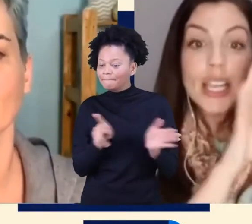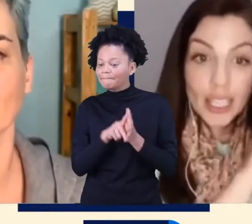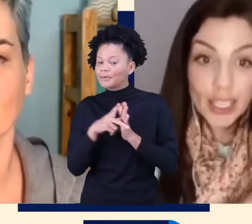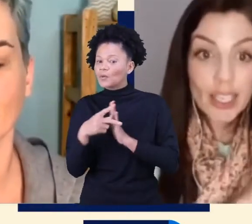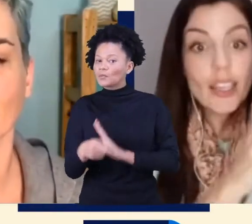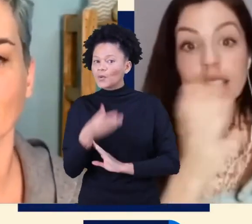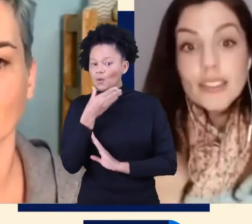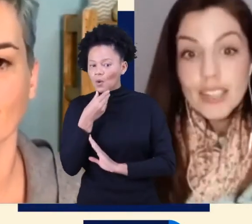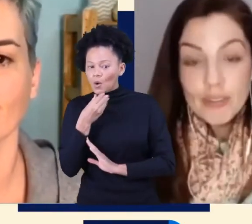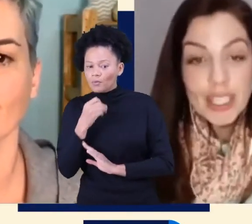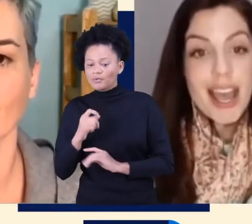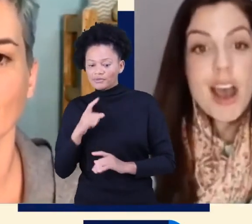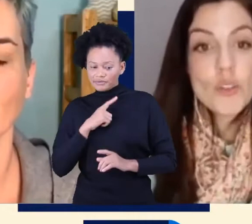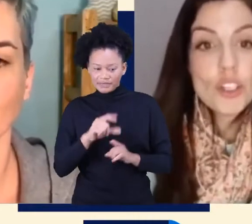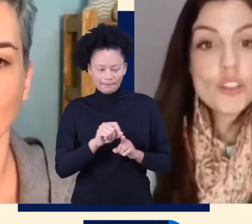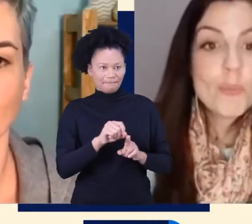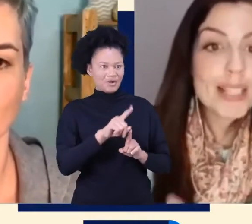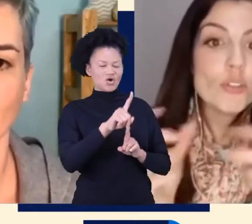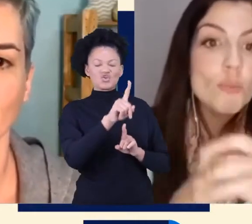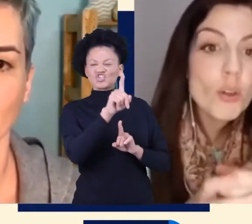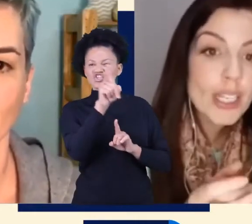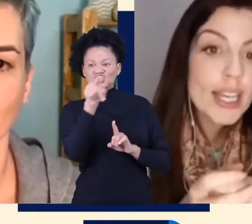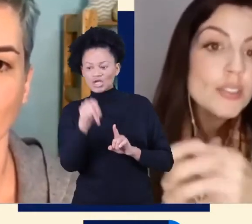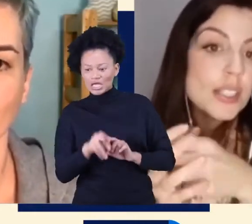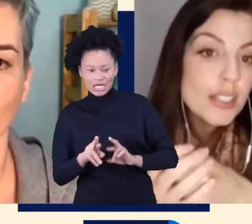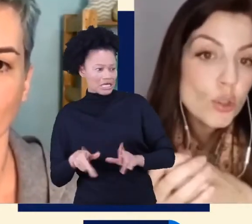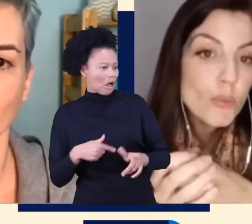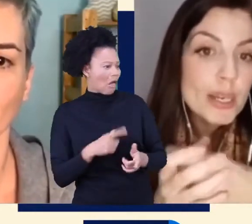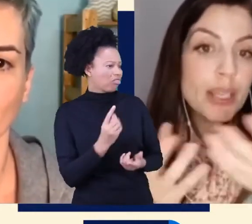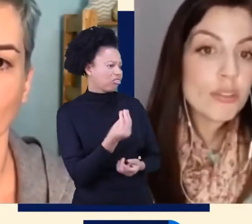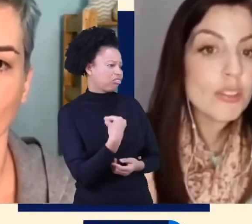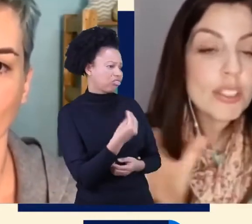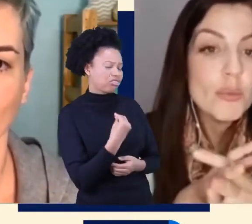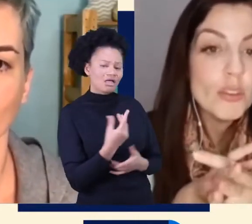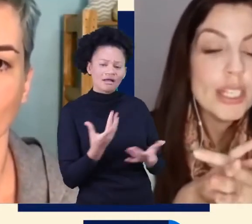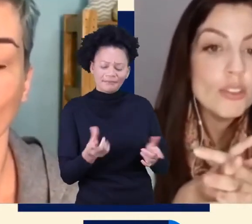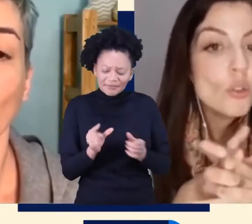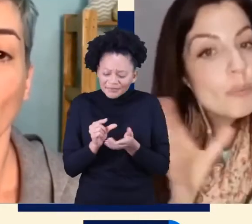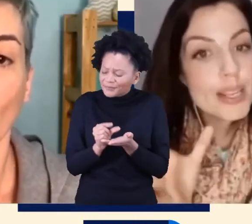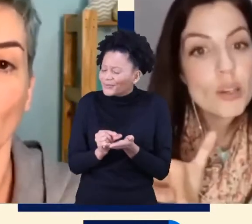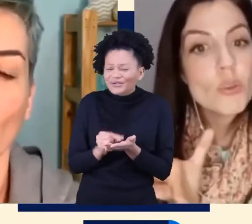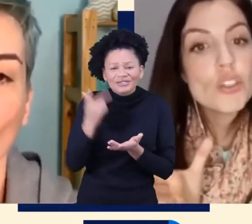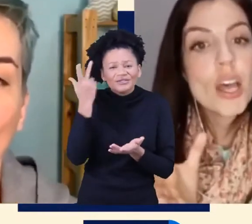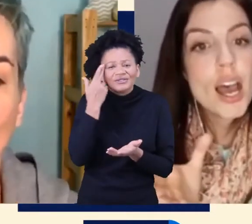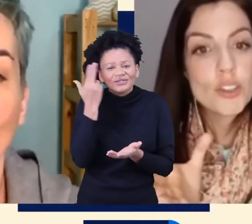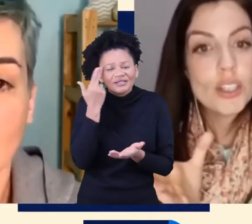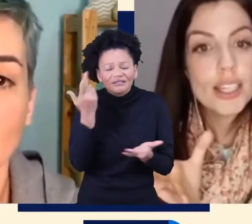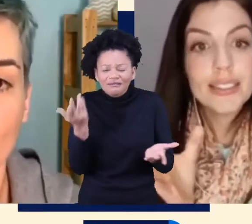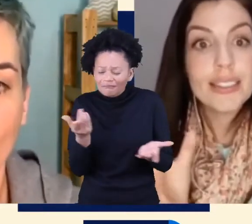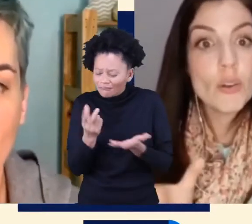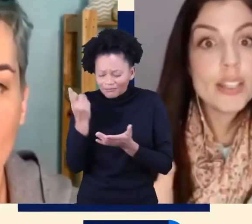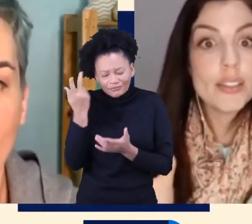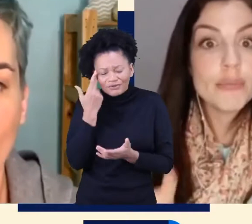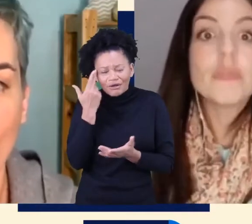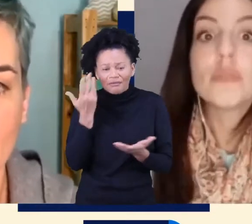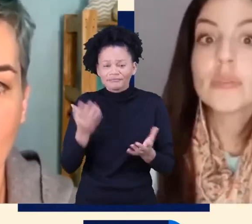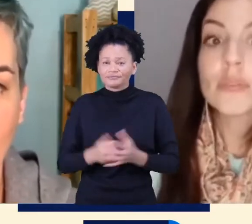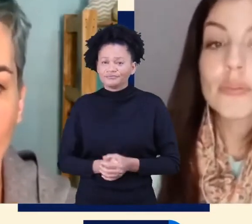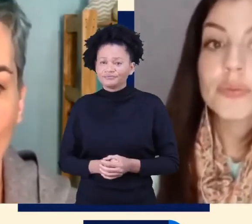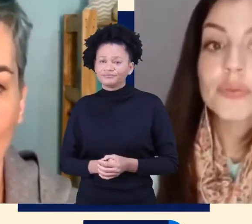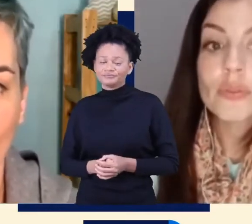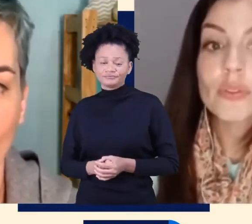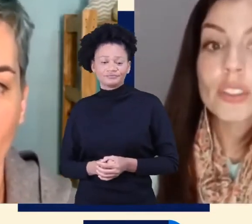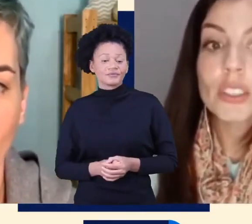lado. E na vida real, gente, não passa de uma colher, às vezes é de sobremesa, às vezes é uma colher de sopa, essa quantidade. Ou até de ejaculação então, precoce,